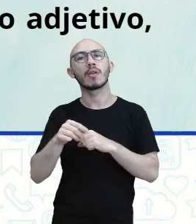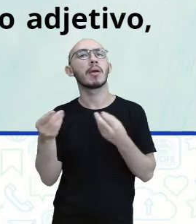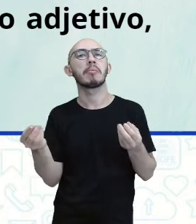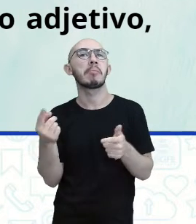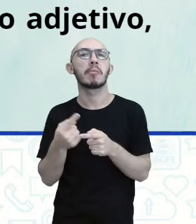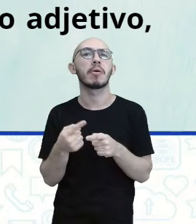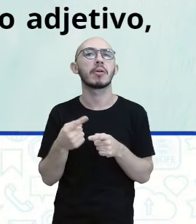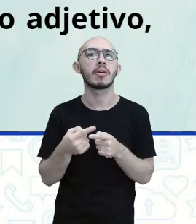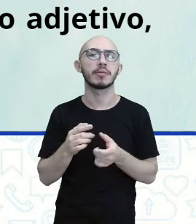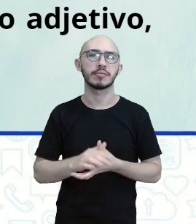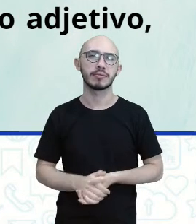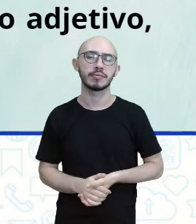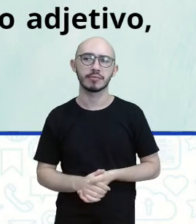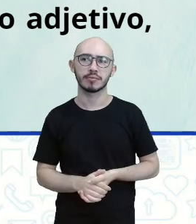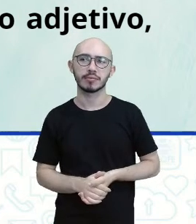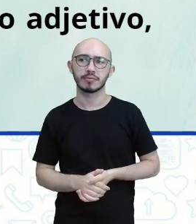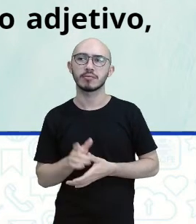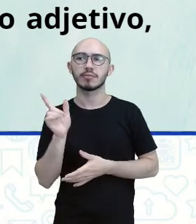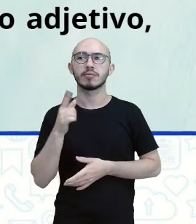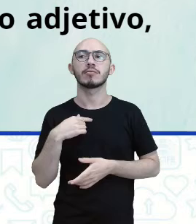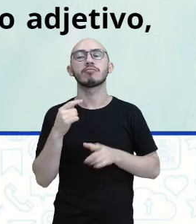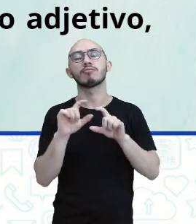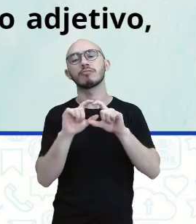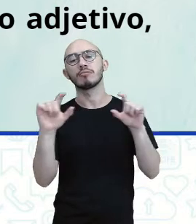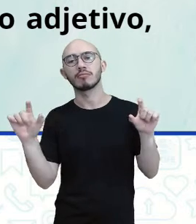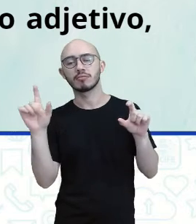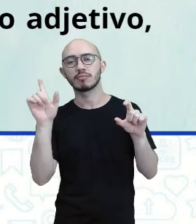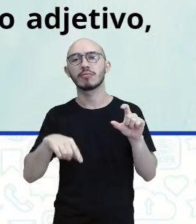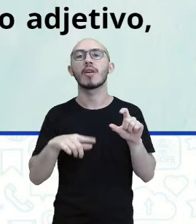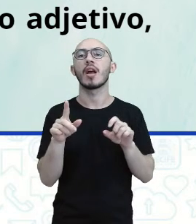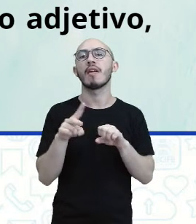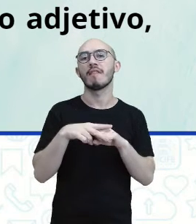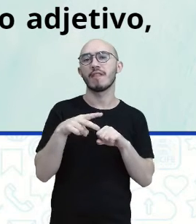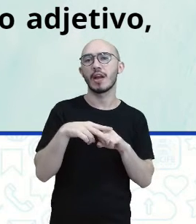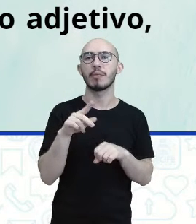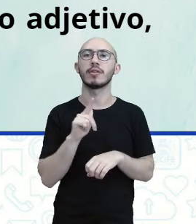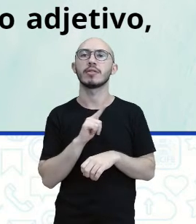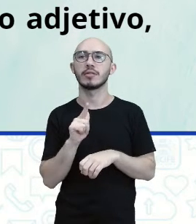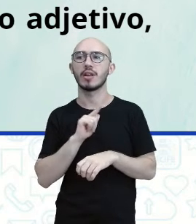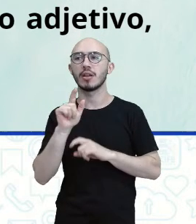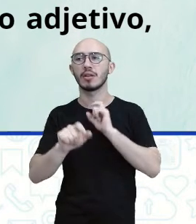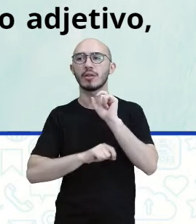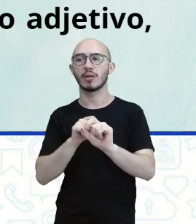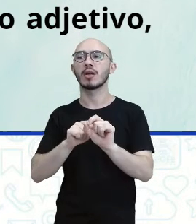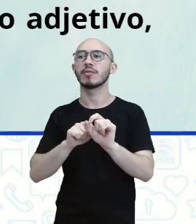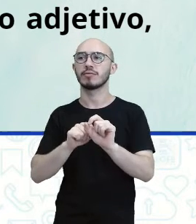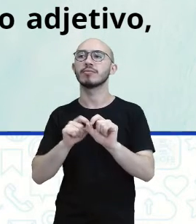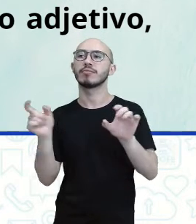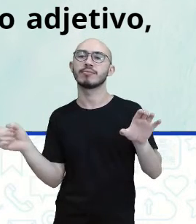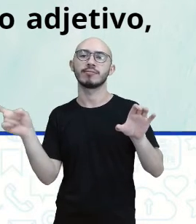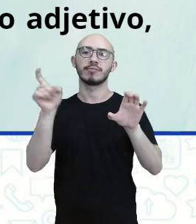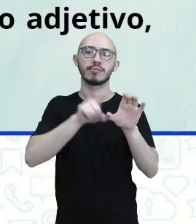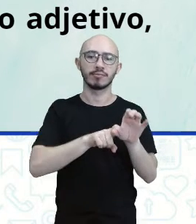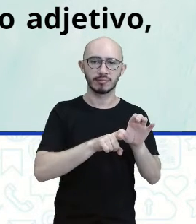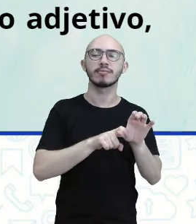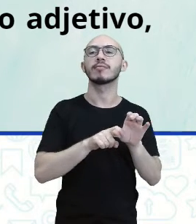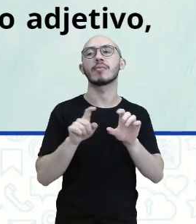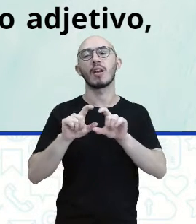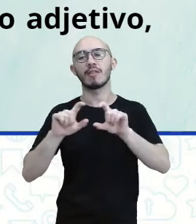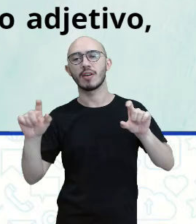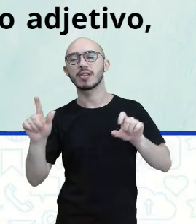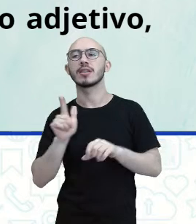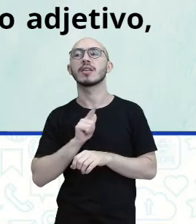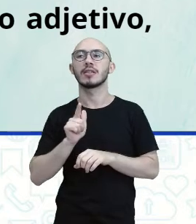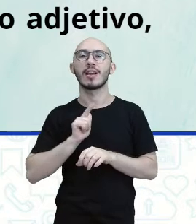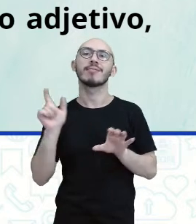subordinada adjetiva? É oração porque tem um verbo, é subordinada porque está ligada a outra oração por uma